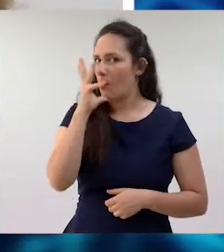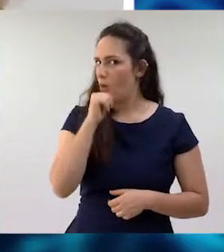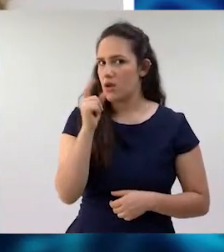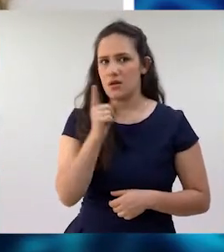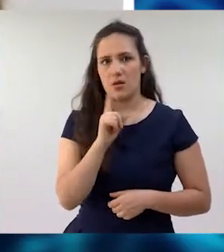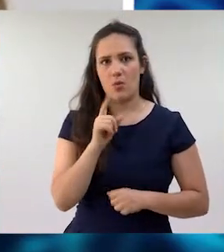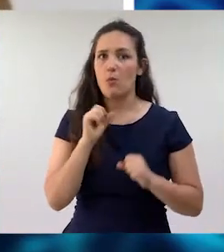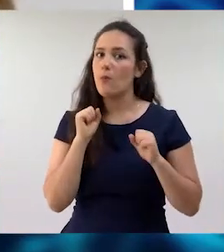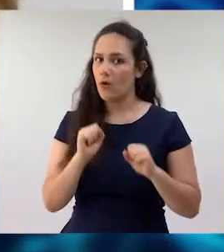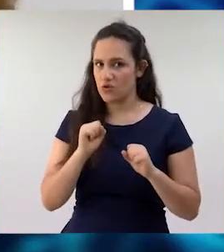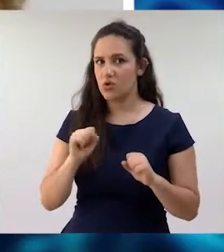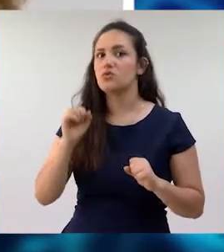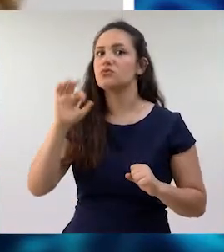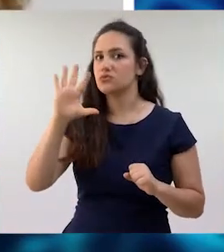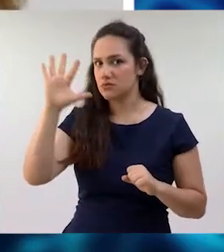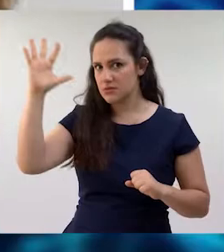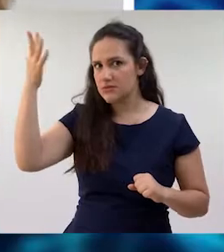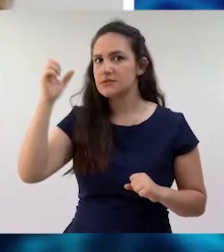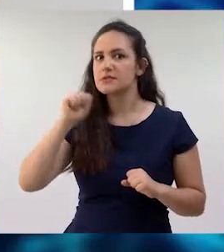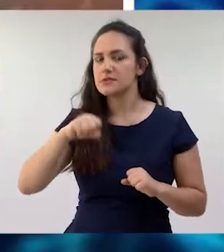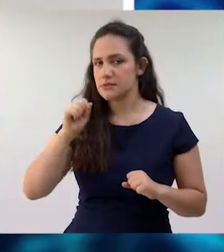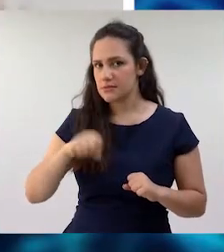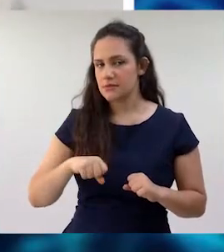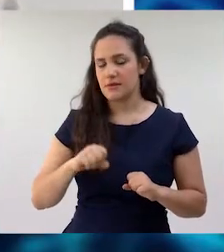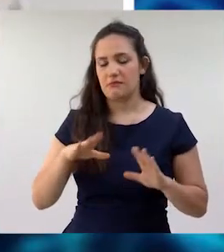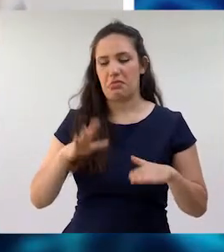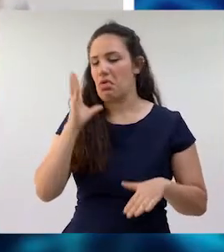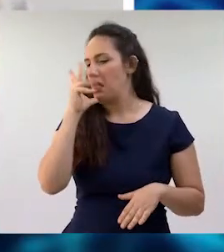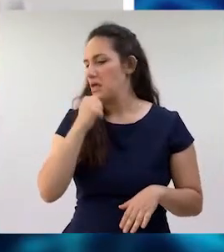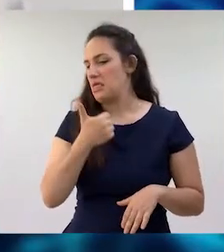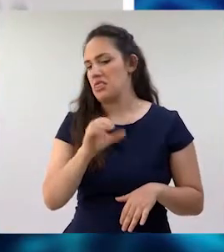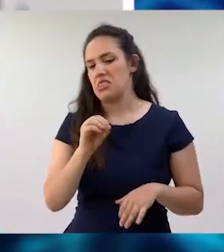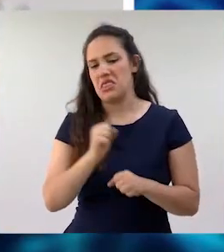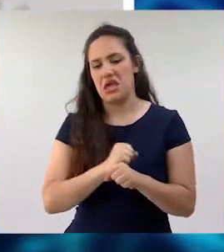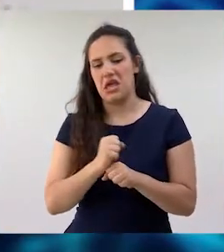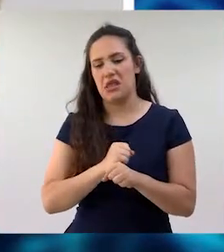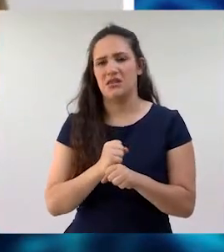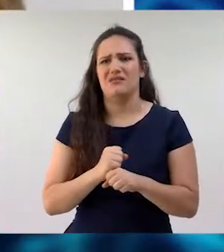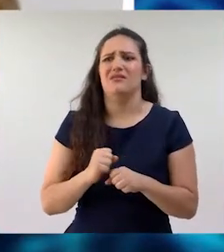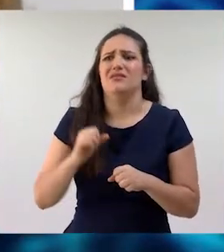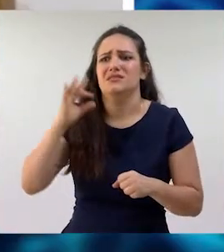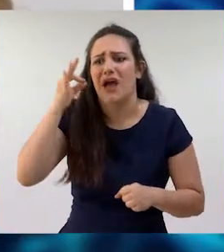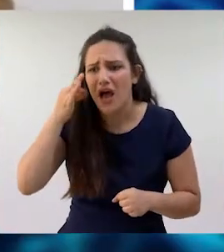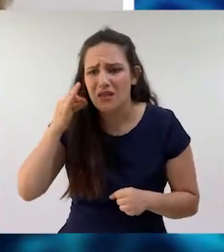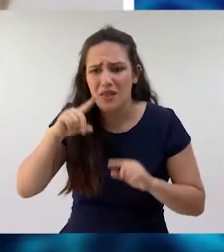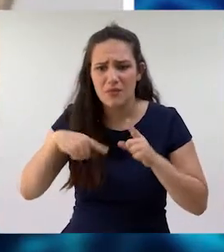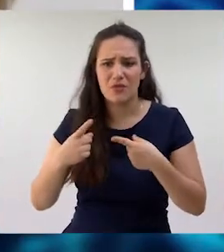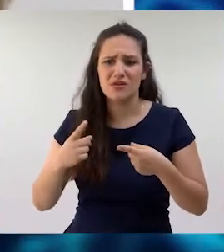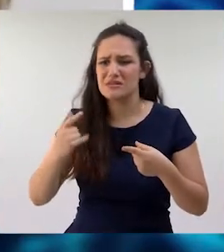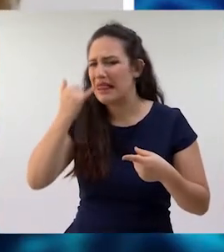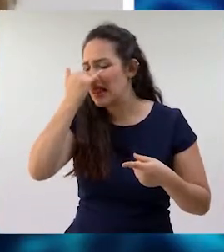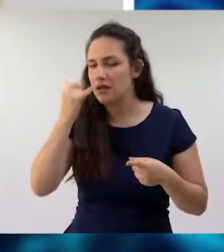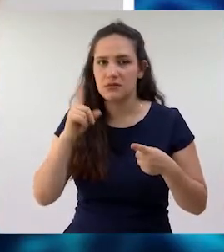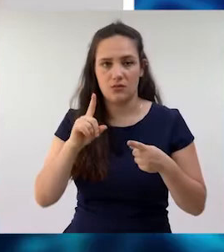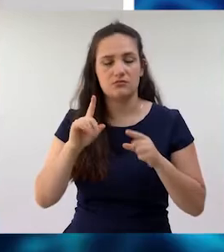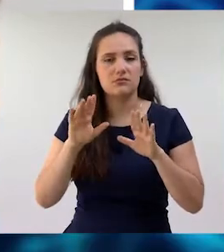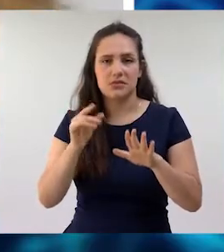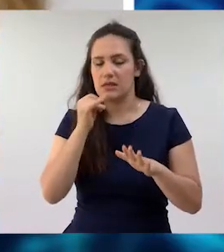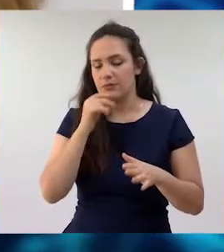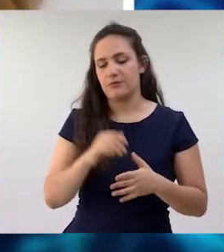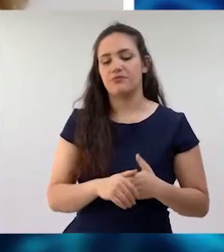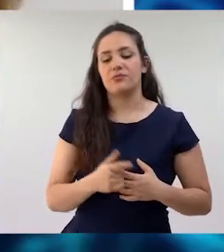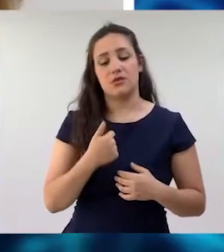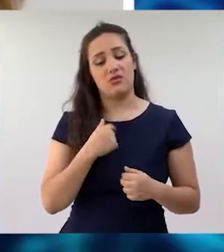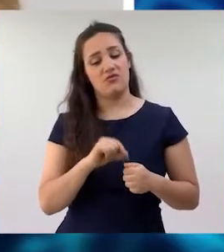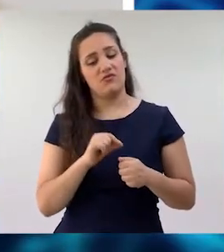dar muito tempo para que algo surja naquele meio tempo, e quando a gente vai fazer em 10 anos, tem uma lesão avançada. Então, digamos que fez